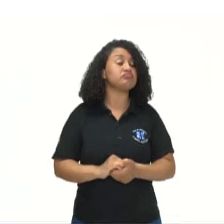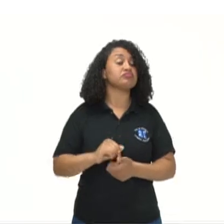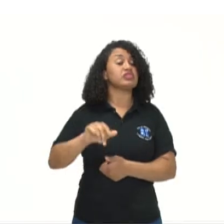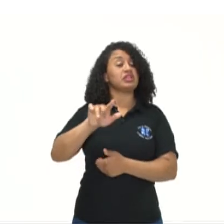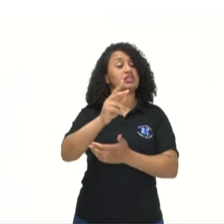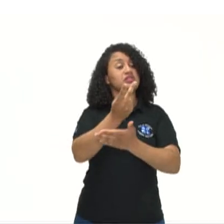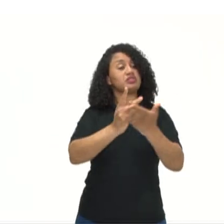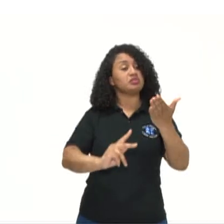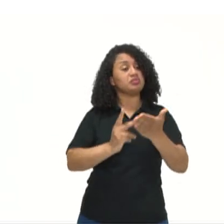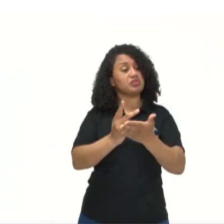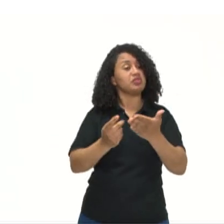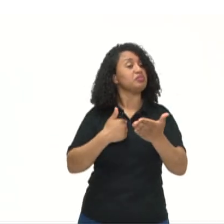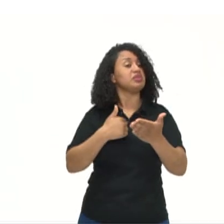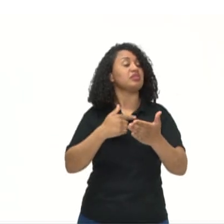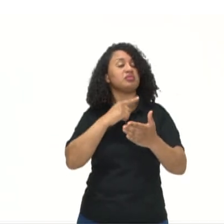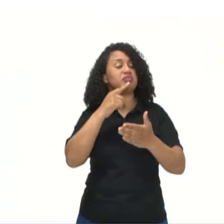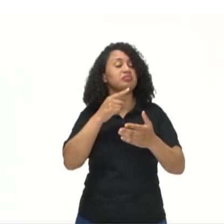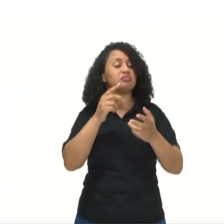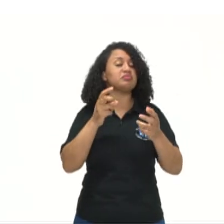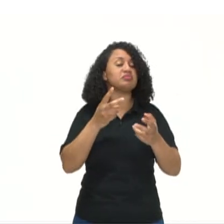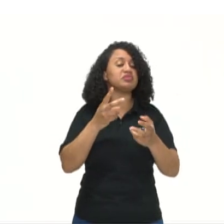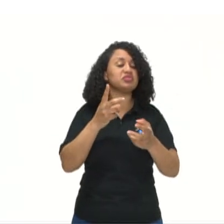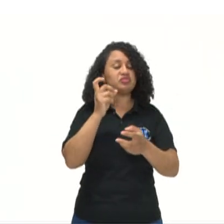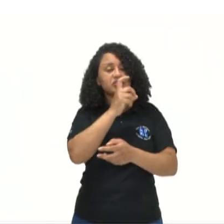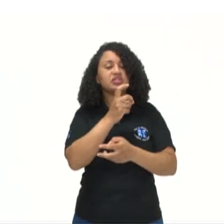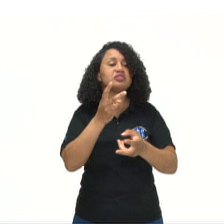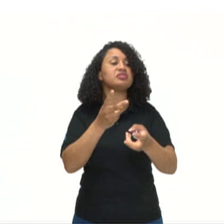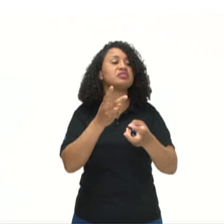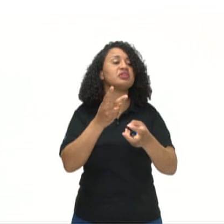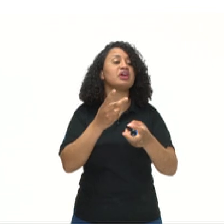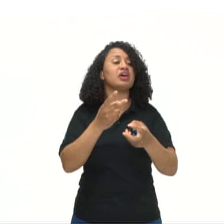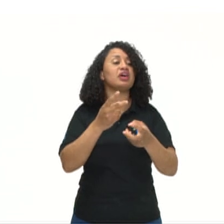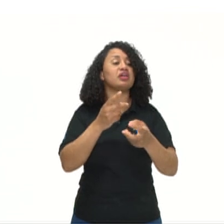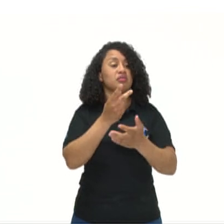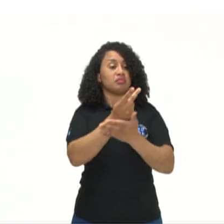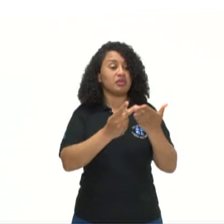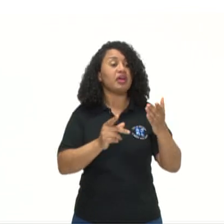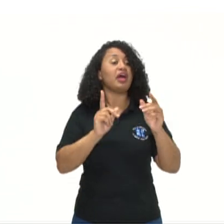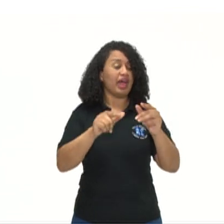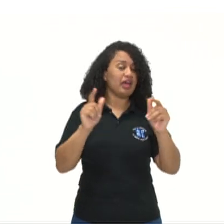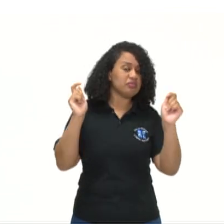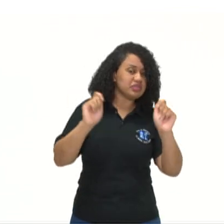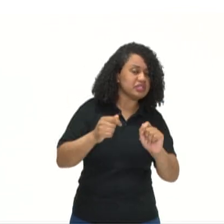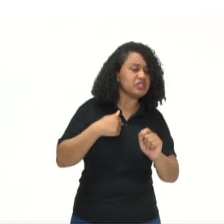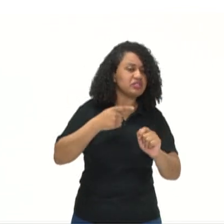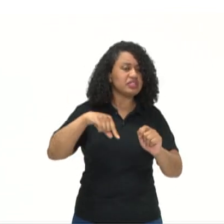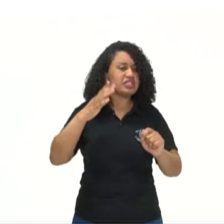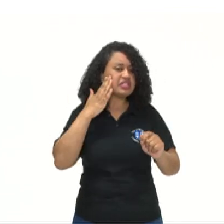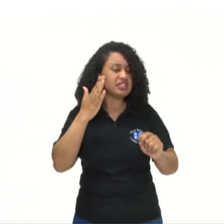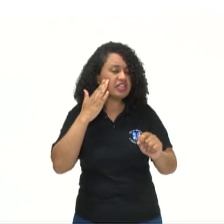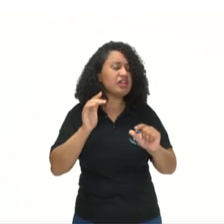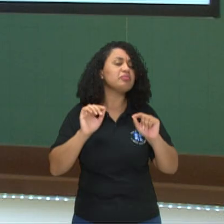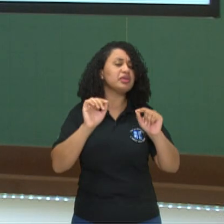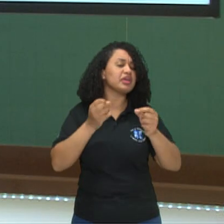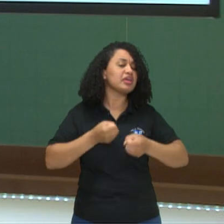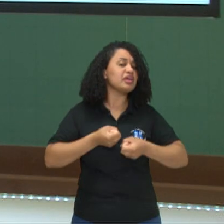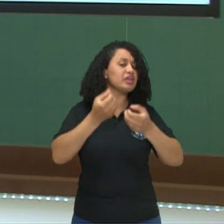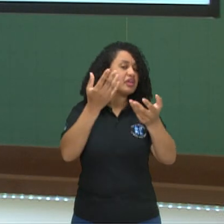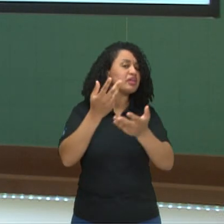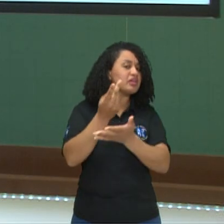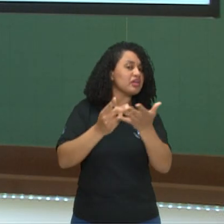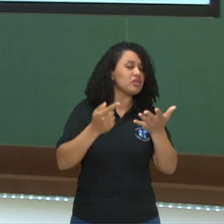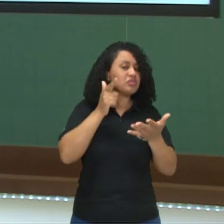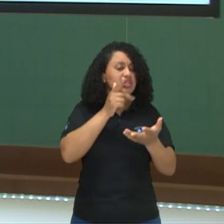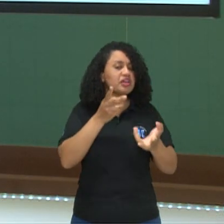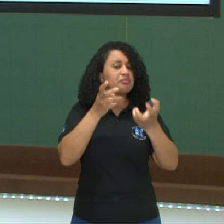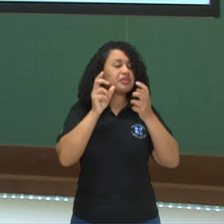deste poema, não é possível saber... no caso desse poema, é possível saber quem é essa voz? Você consegue